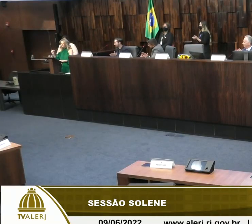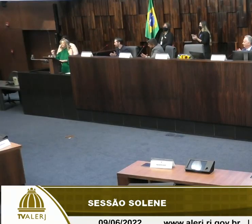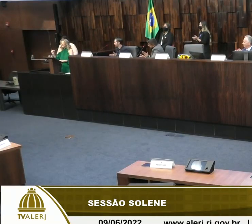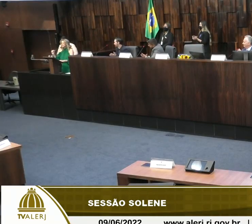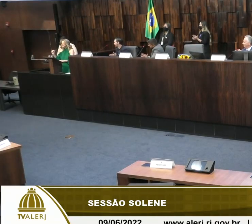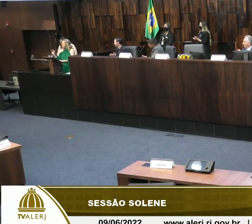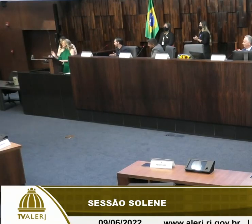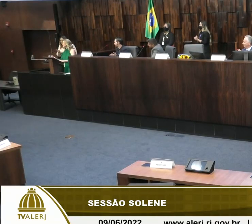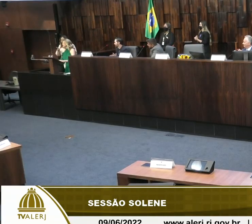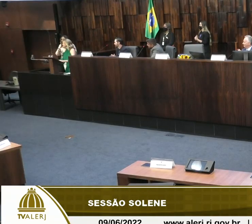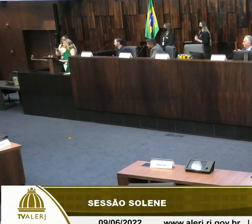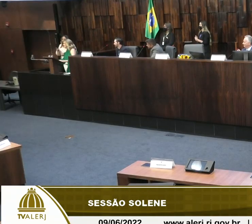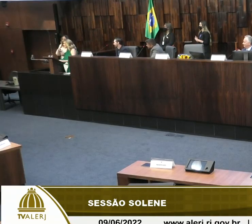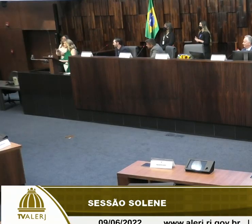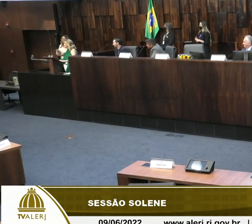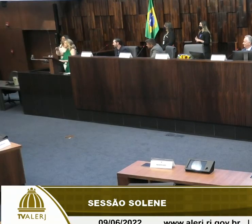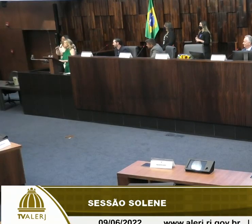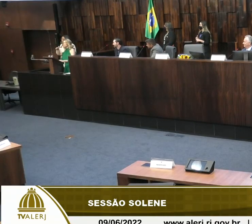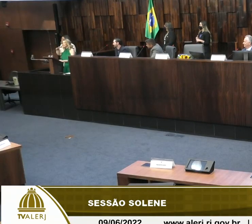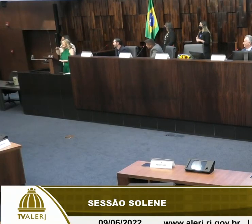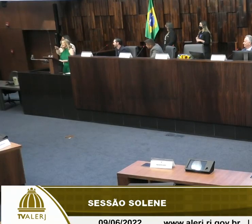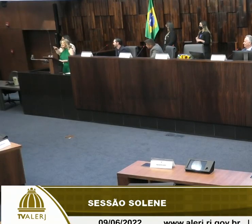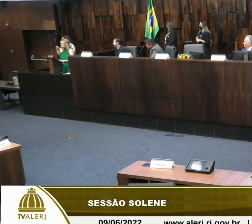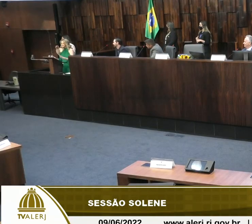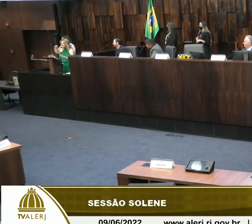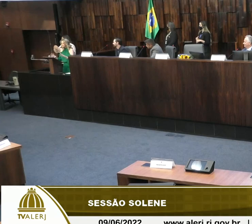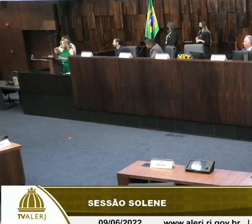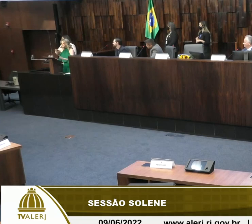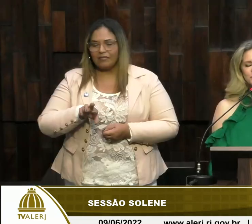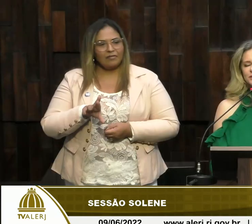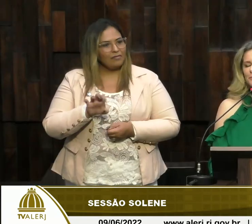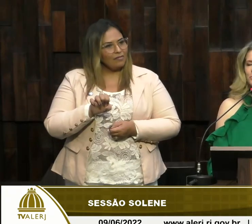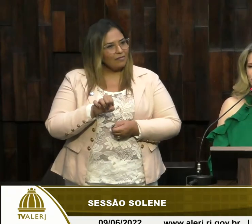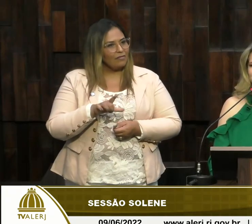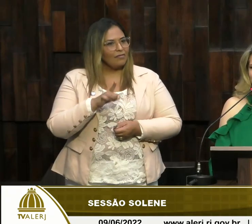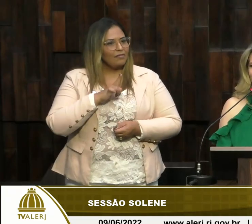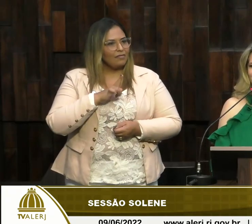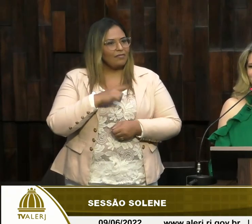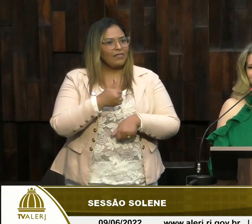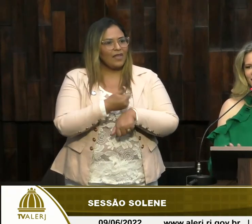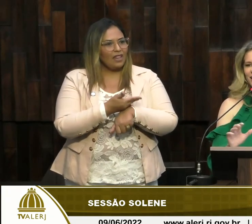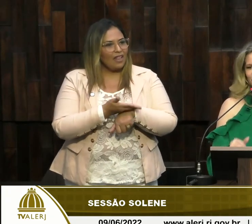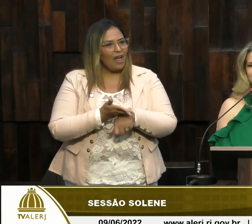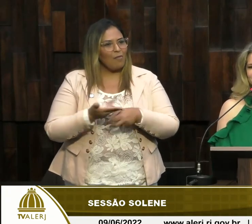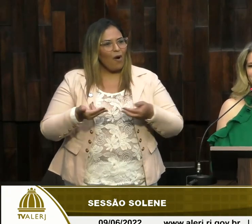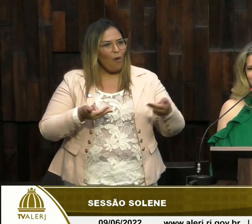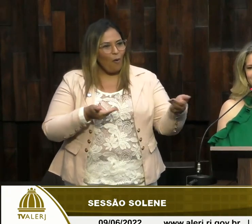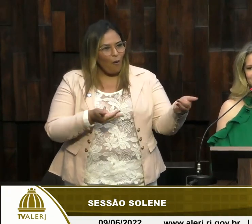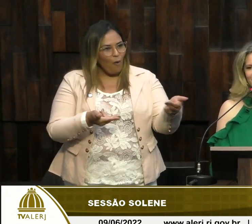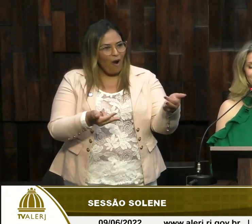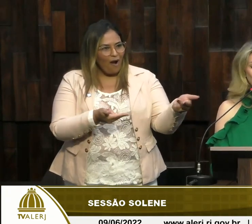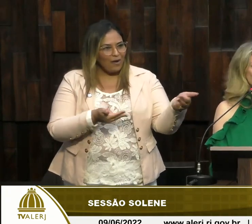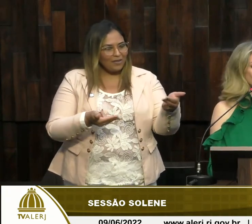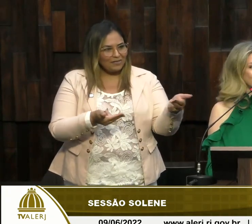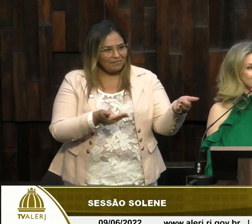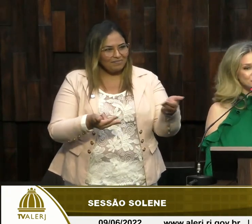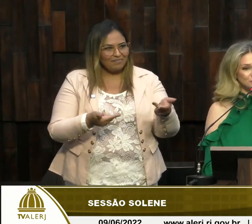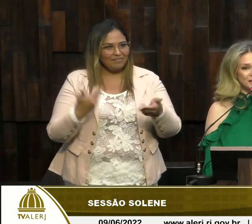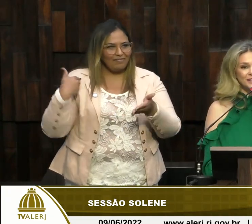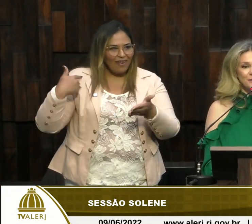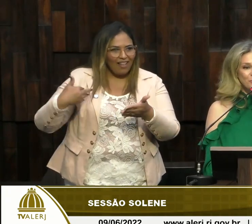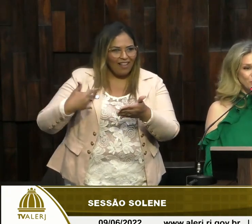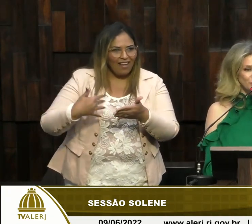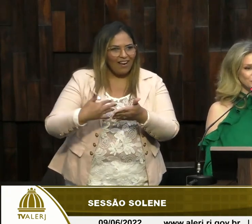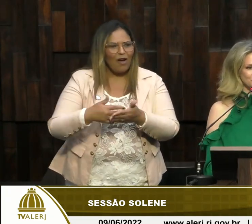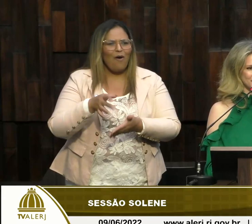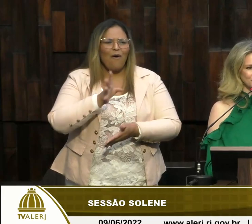O professor Alexandre Prado, ele tem o mesmo tempo de estrada que a Raquel Stasiak, tá? Eu conheço